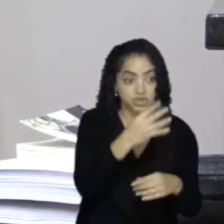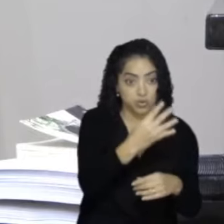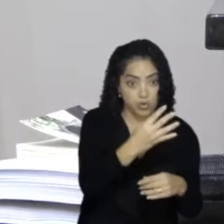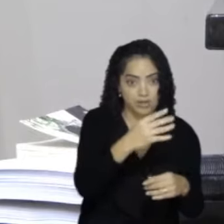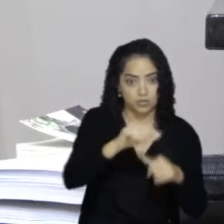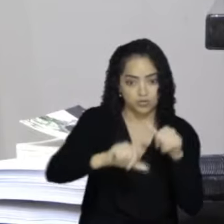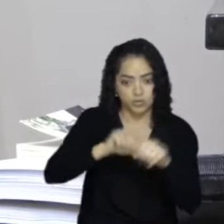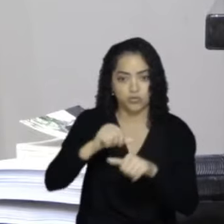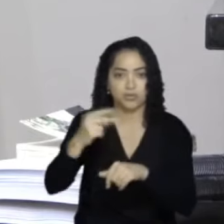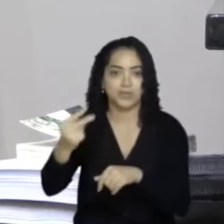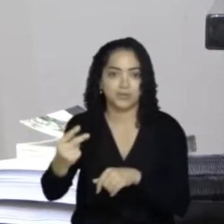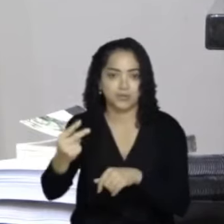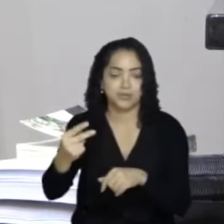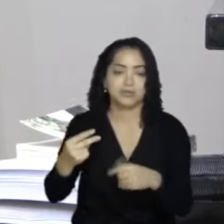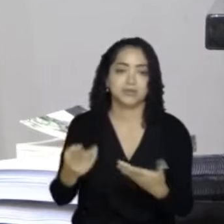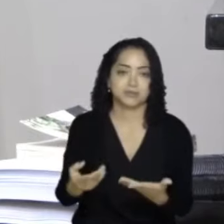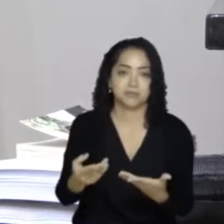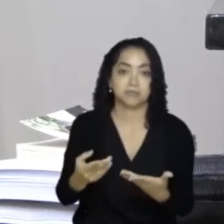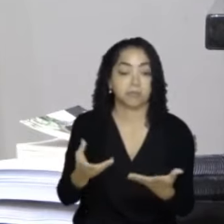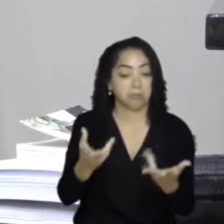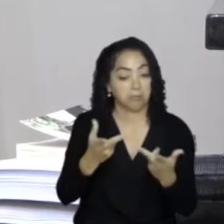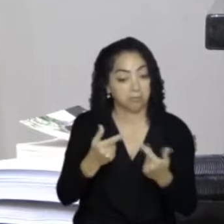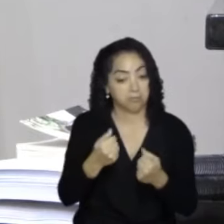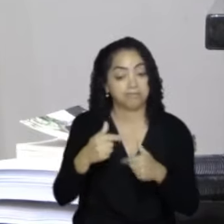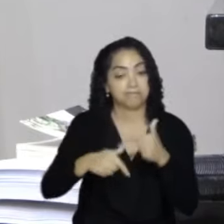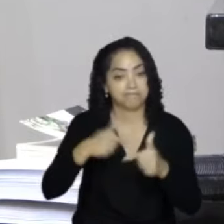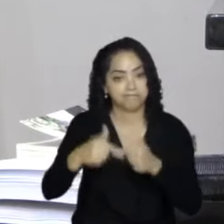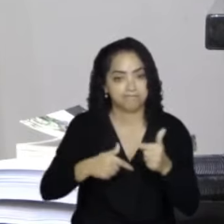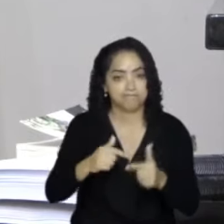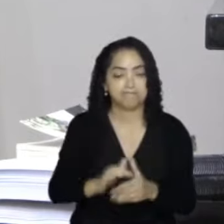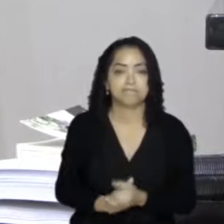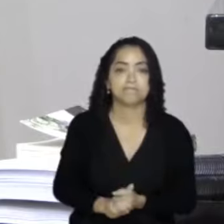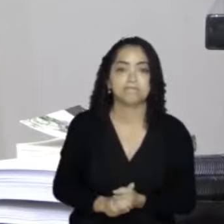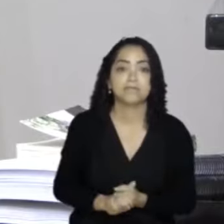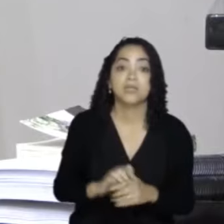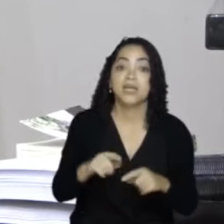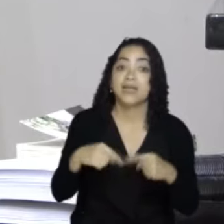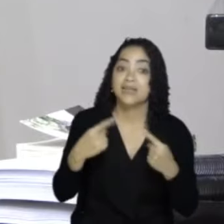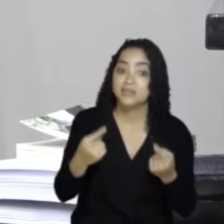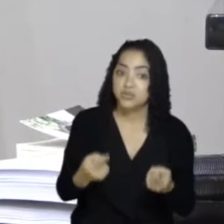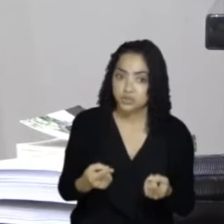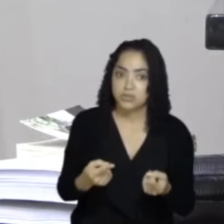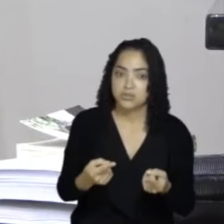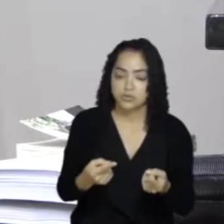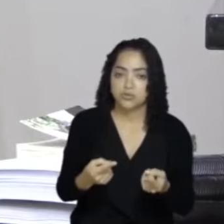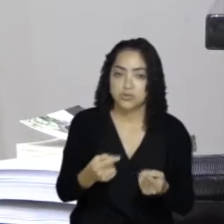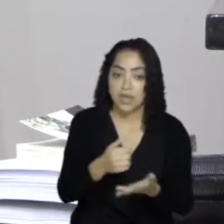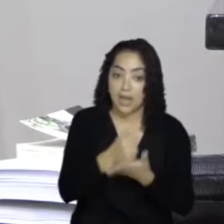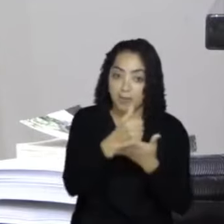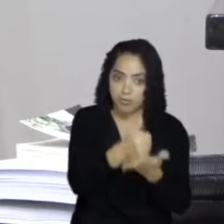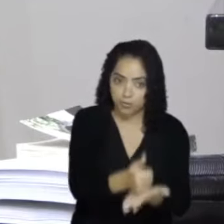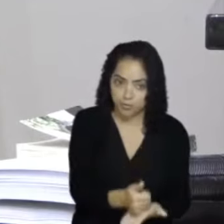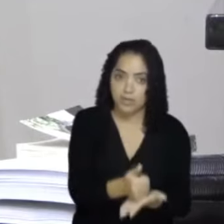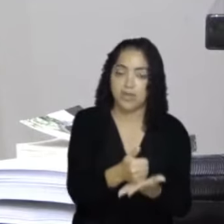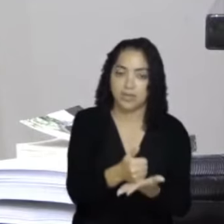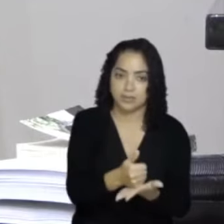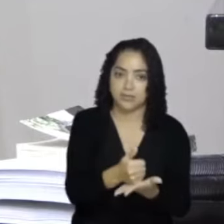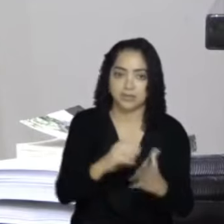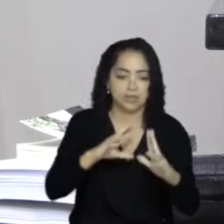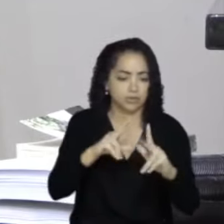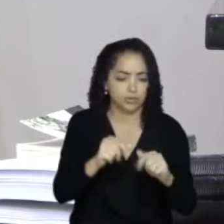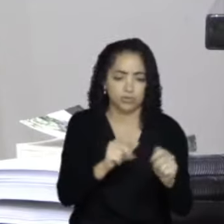Efetivo o trabalho da Procuradoria. Maravilhoso, né? Além disso, a Procuradoria da Mulher, apoiada também pela bancada feminista, que é tudo a mesma coisa,